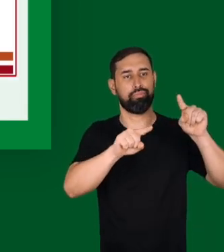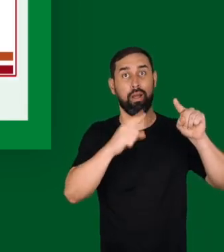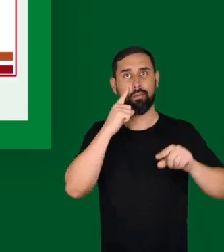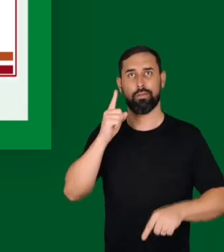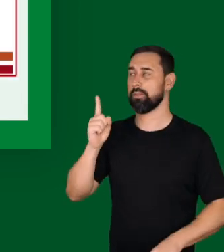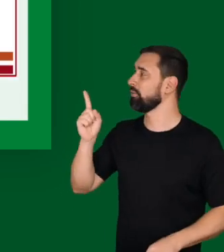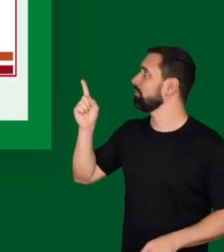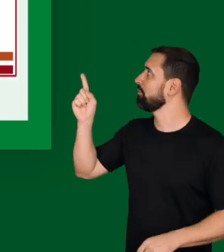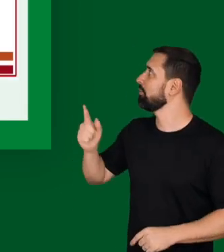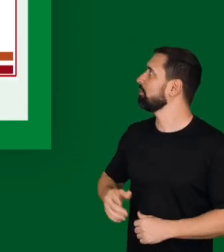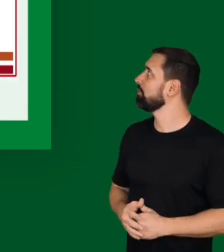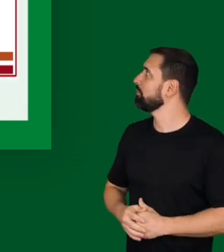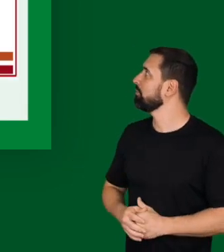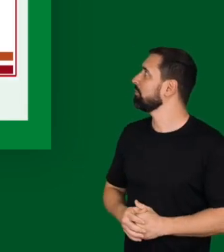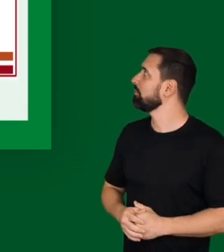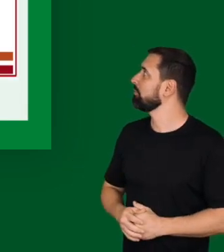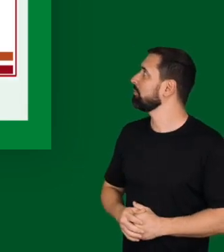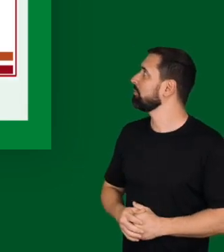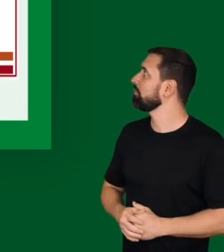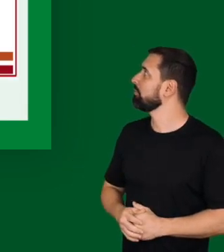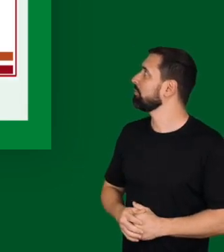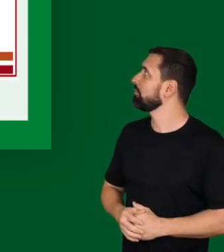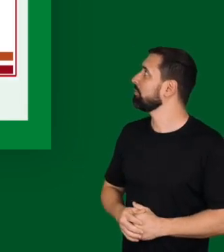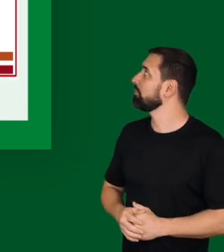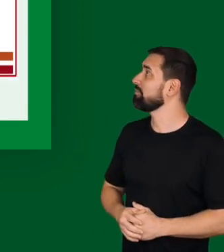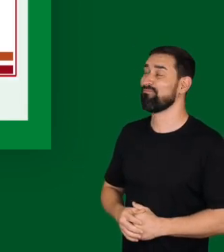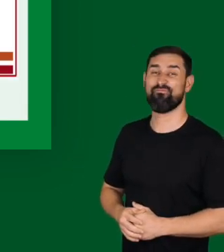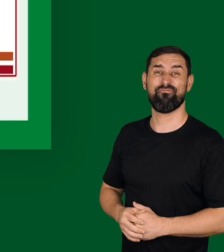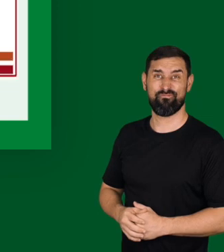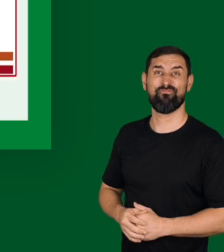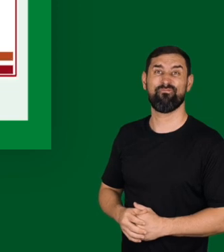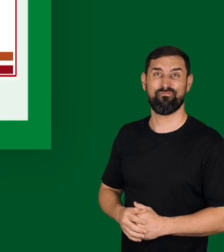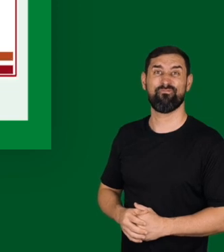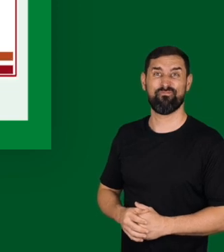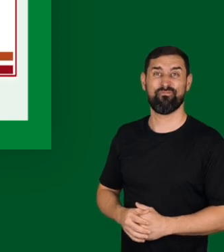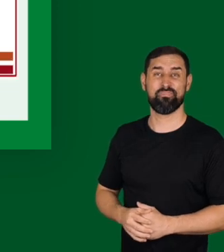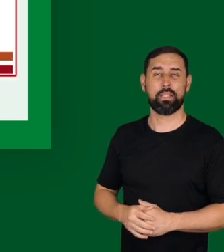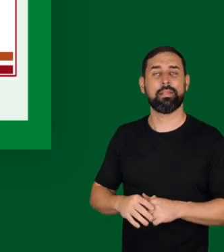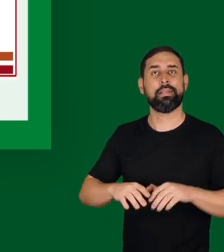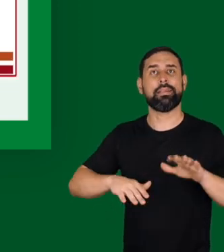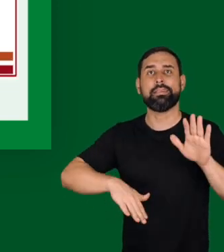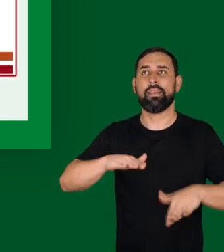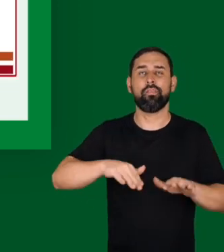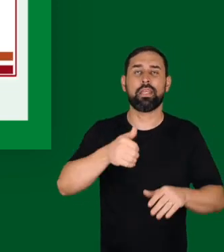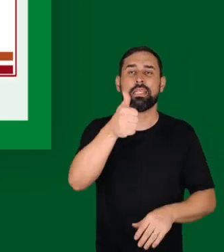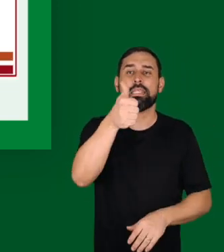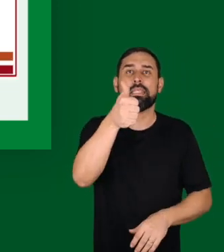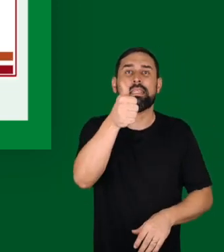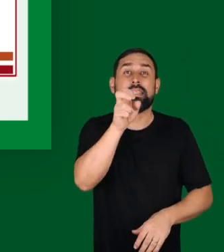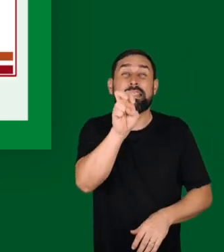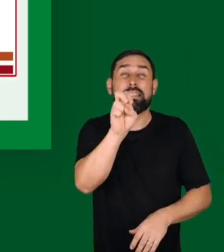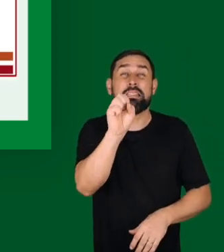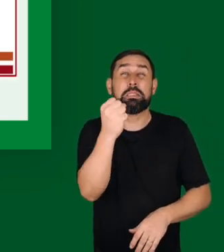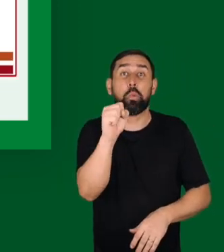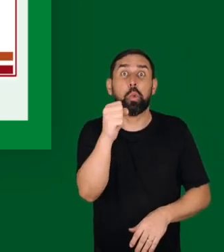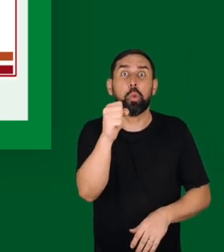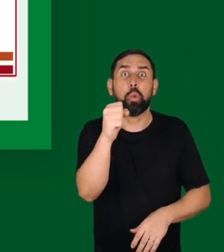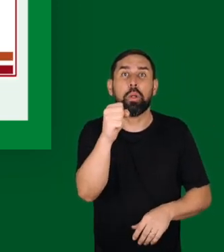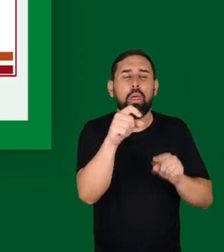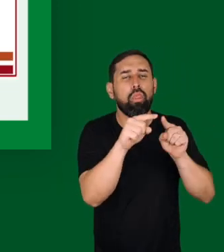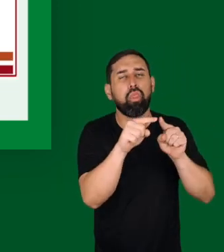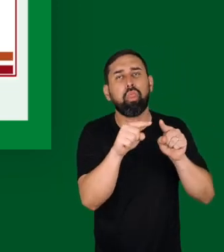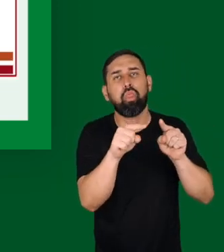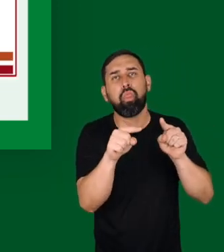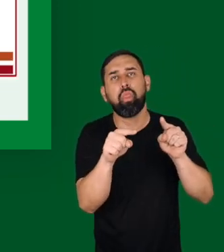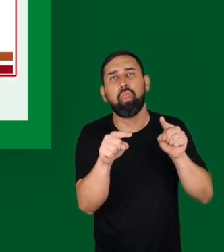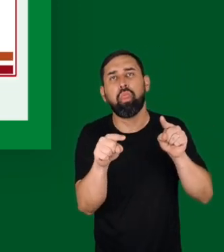Então, geralmente, pode acontecer esse efeito de uma bradicardia importante até uma assistolia